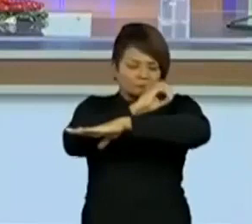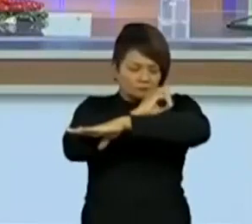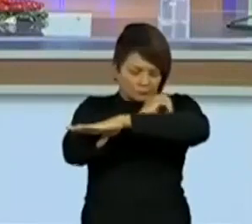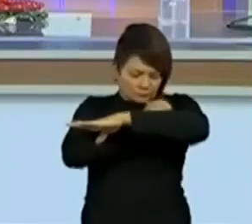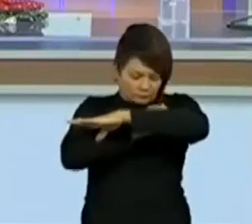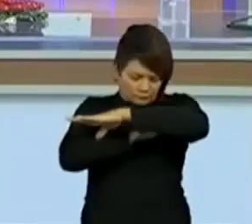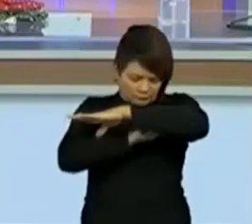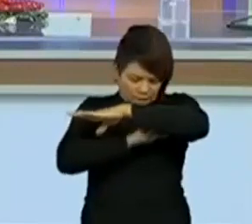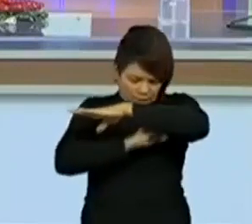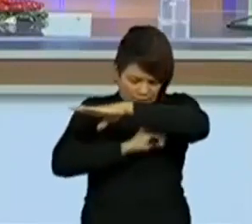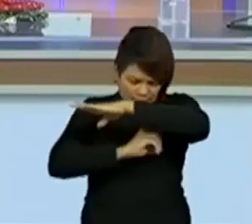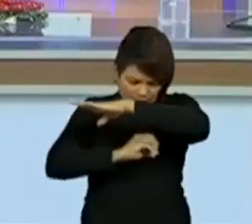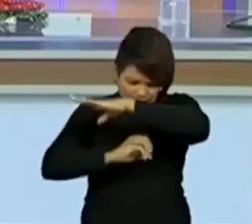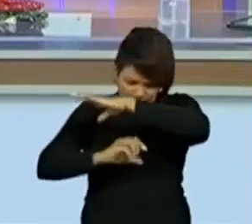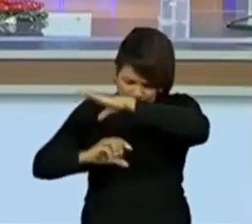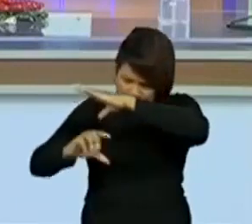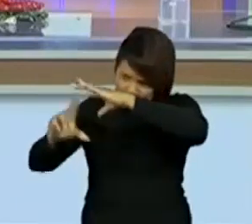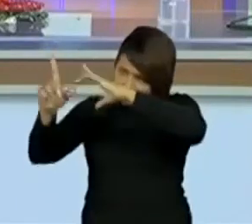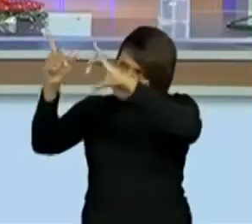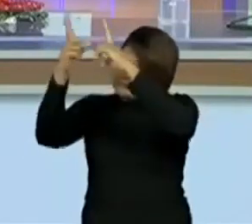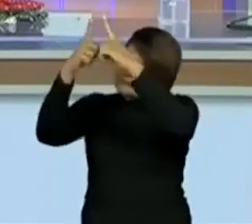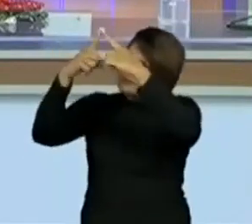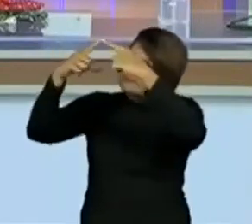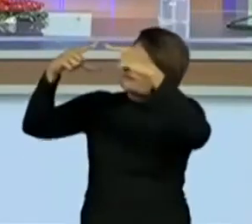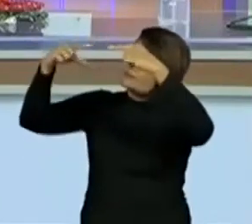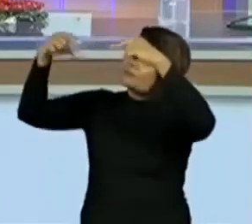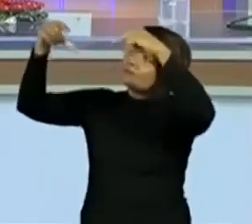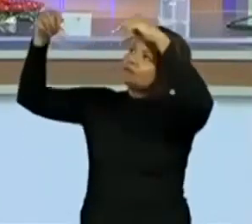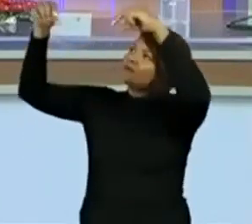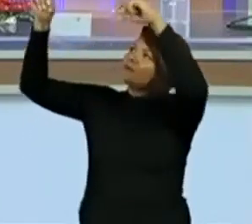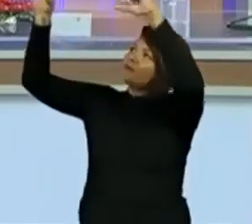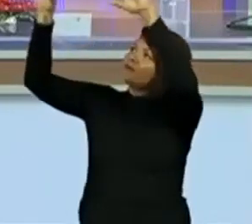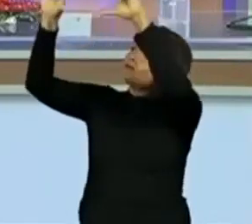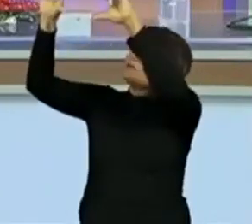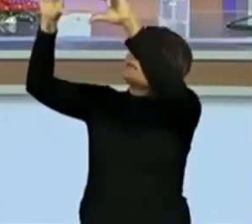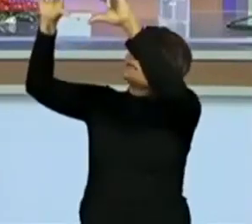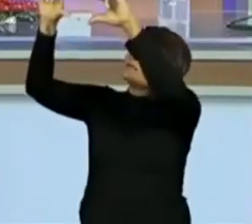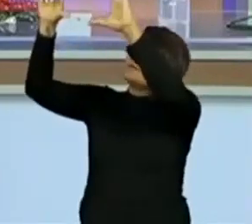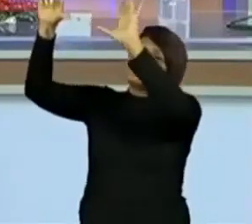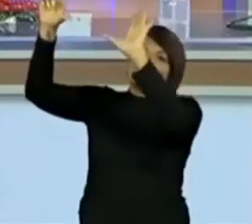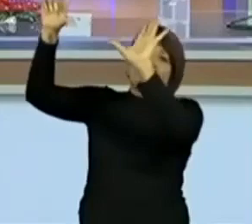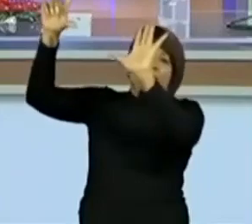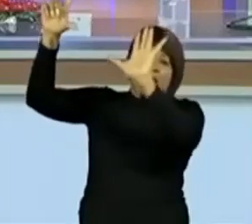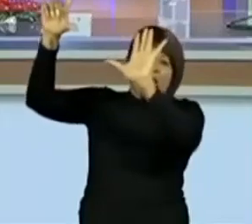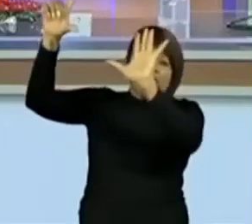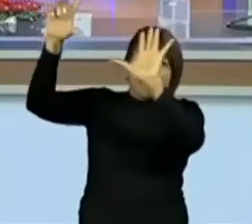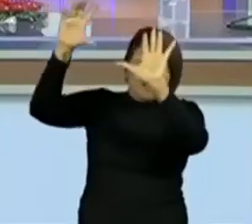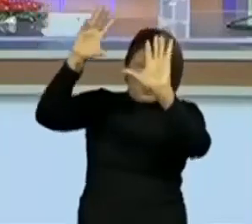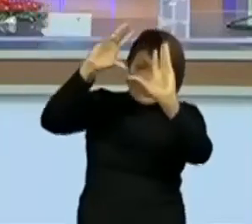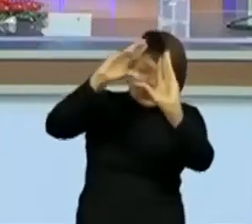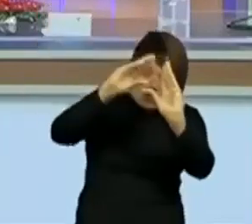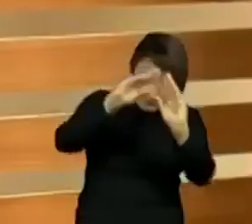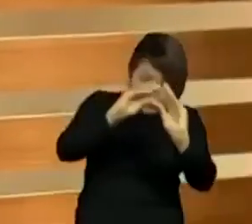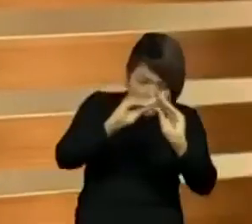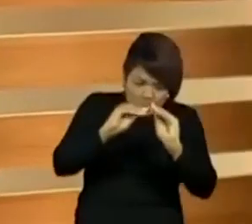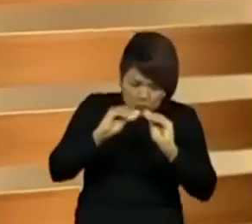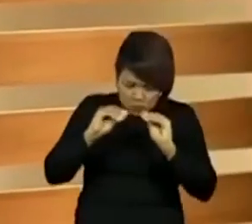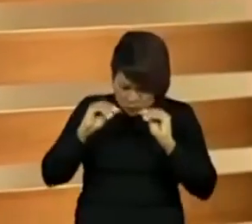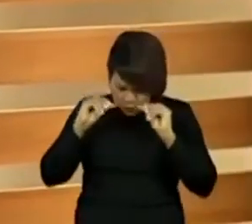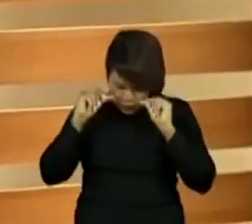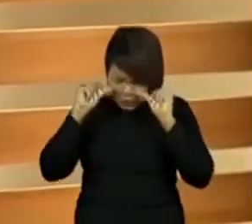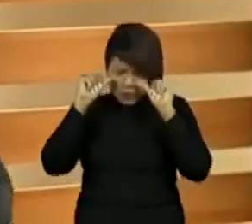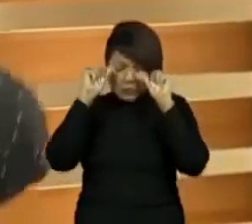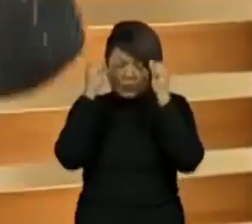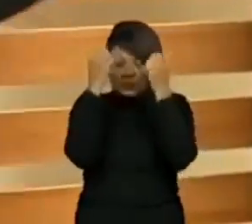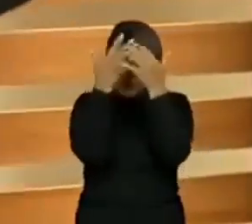o sol se punha e vinha uma escuridão imensa. As noites na savana são